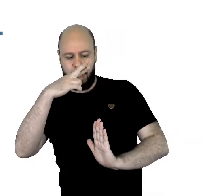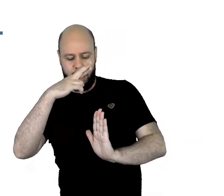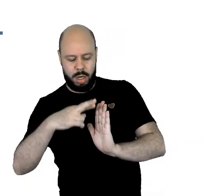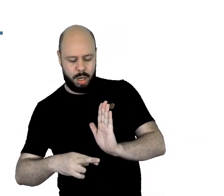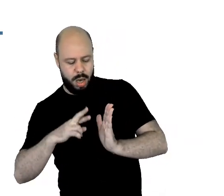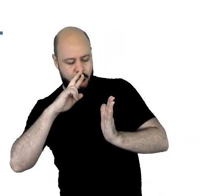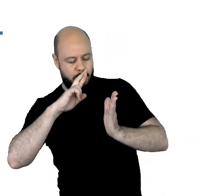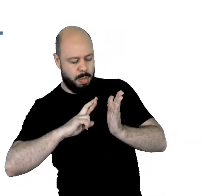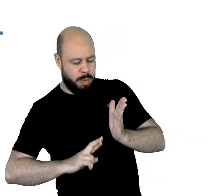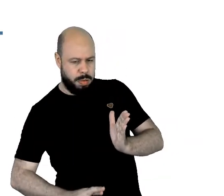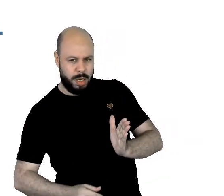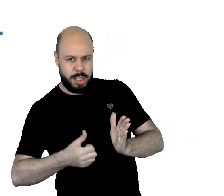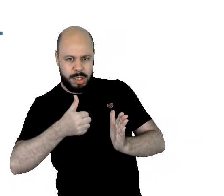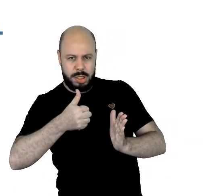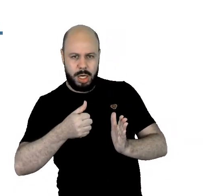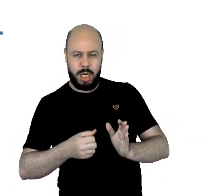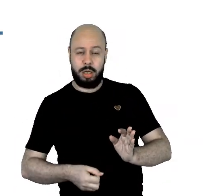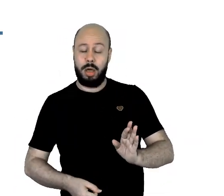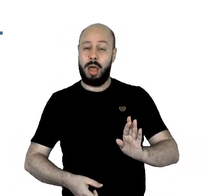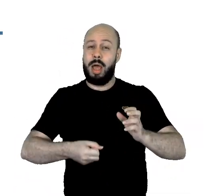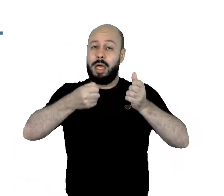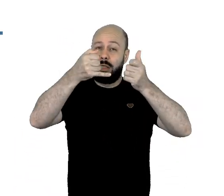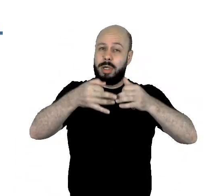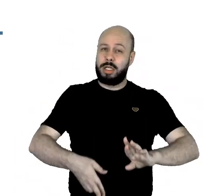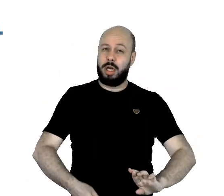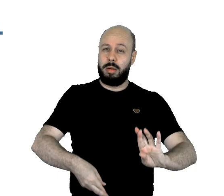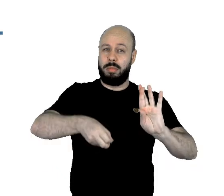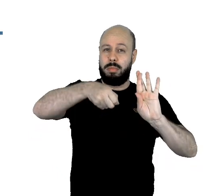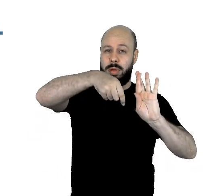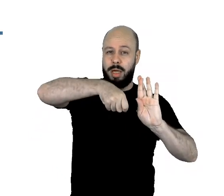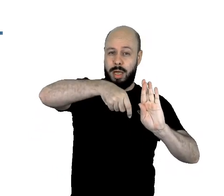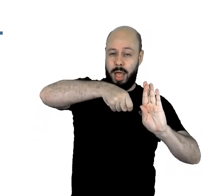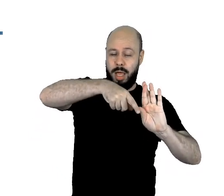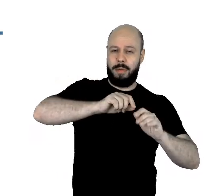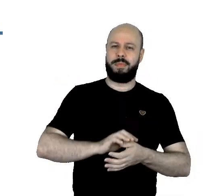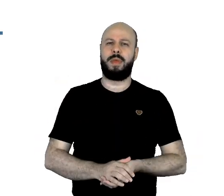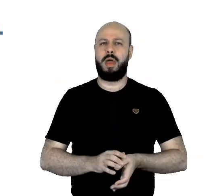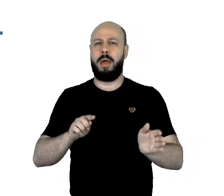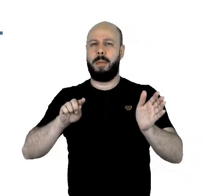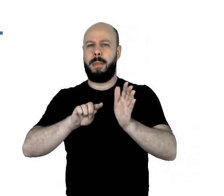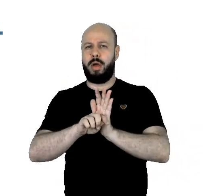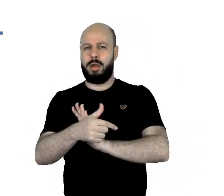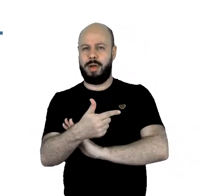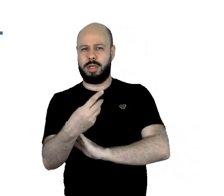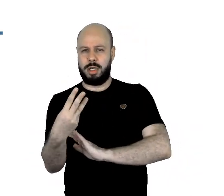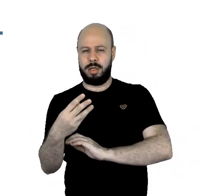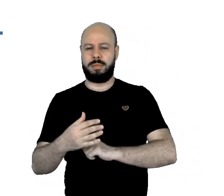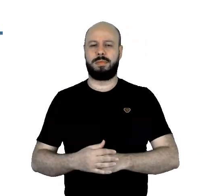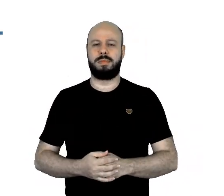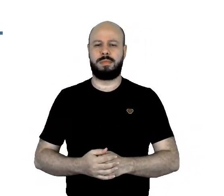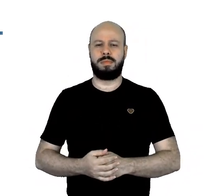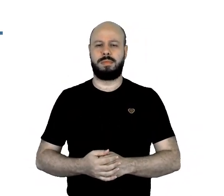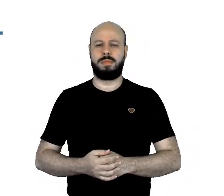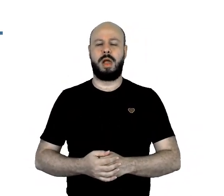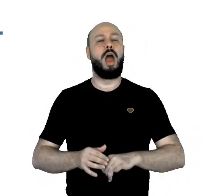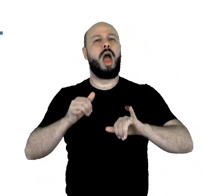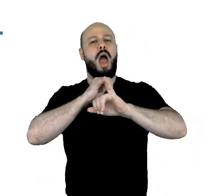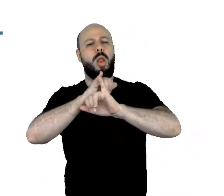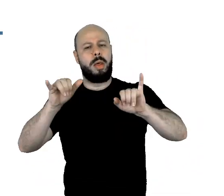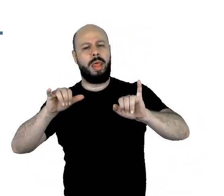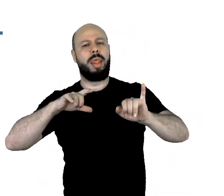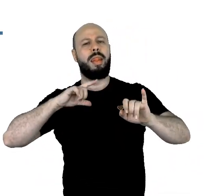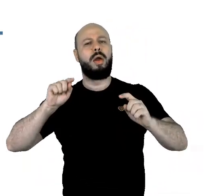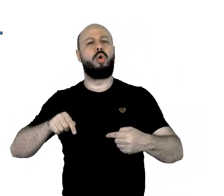da BRK sobre isso. Questão 23. Questão 23 está o seguinte: a notícia